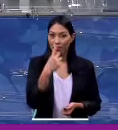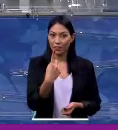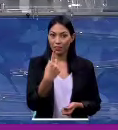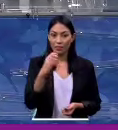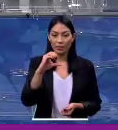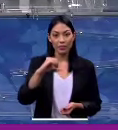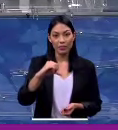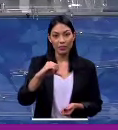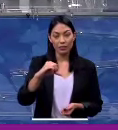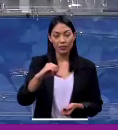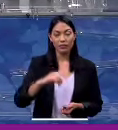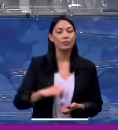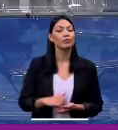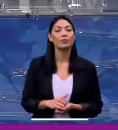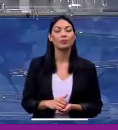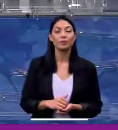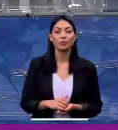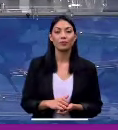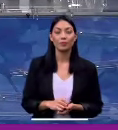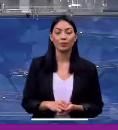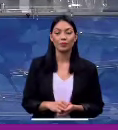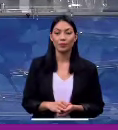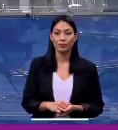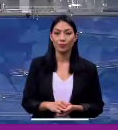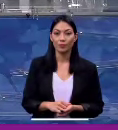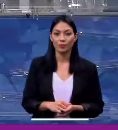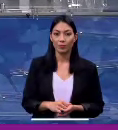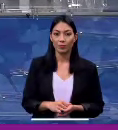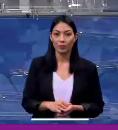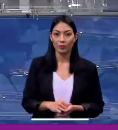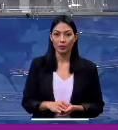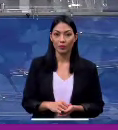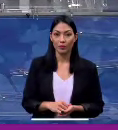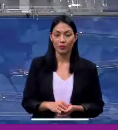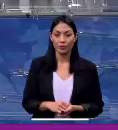19. Laranja, 19.